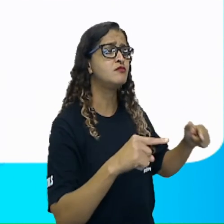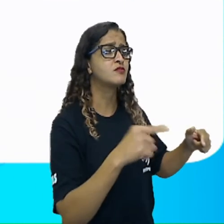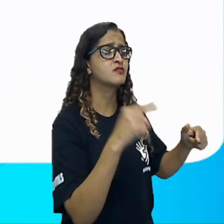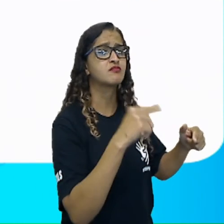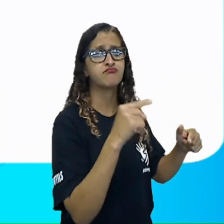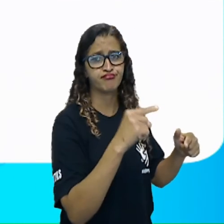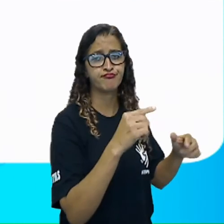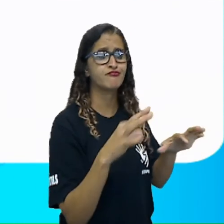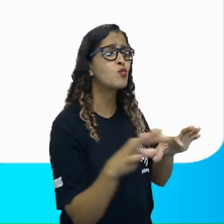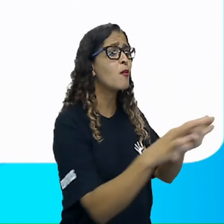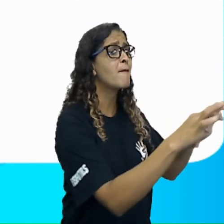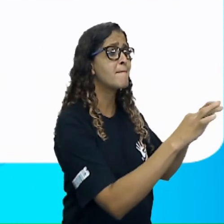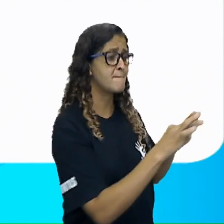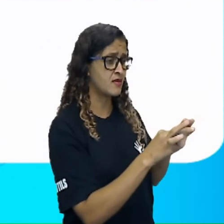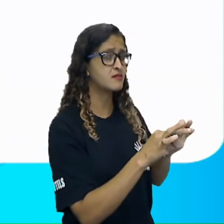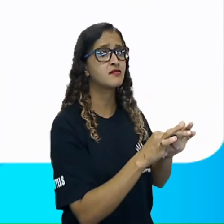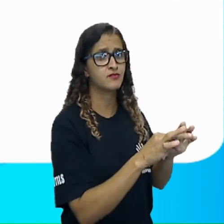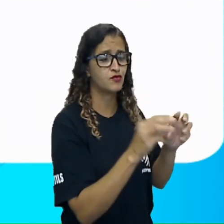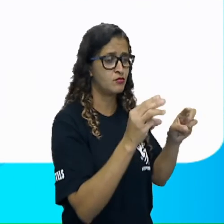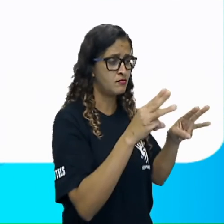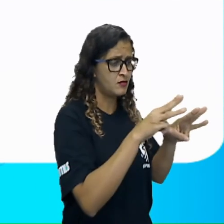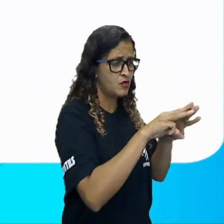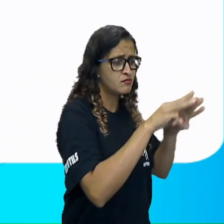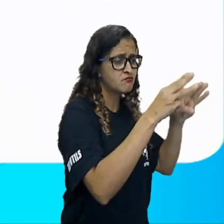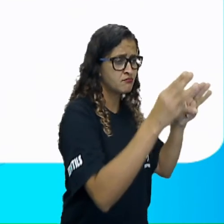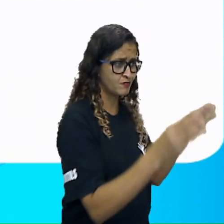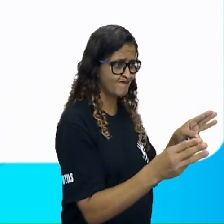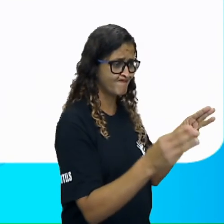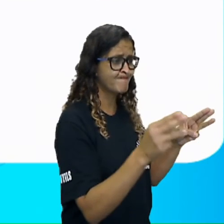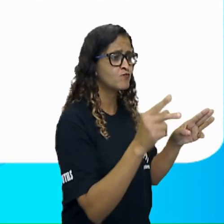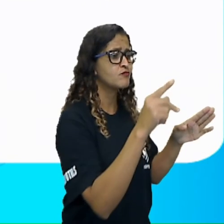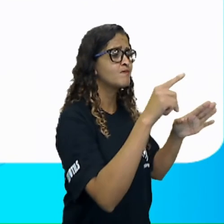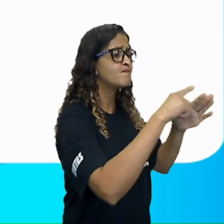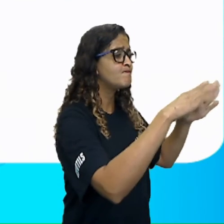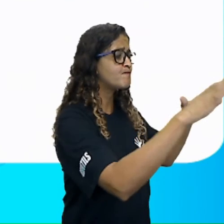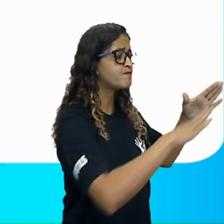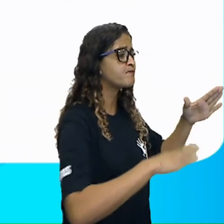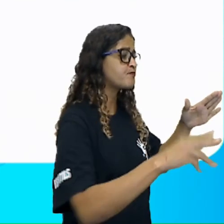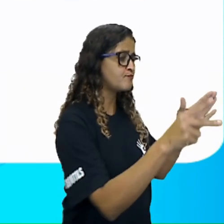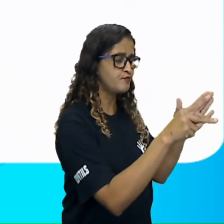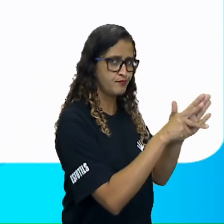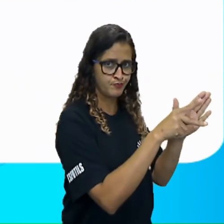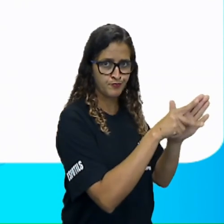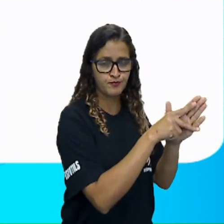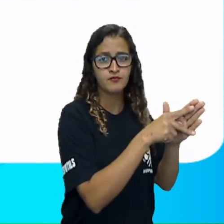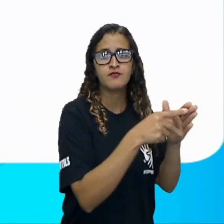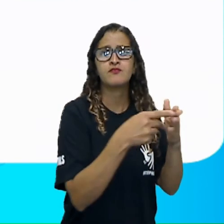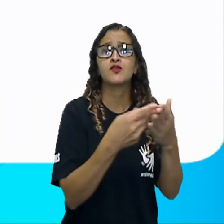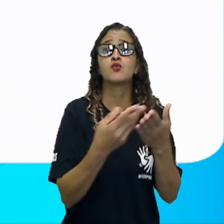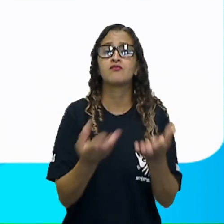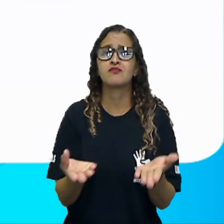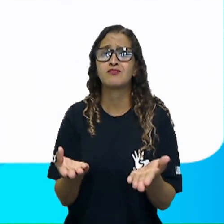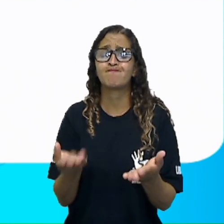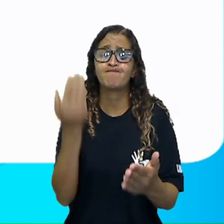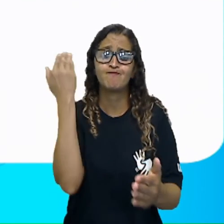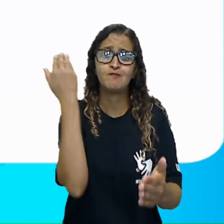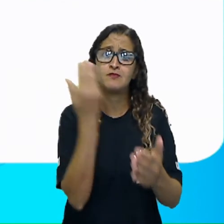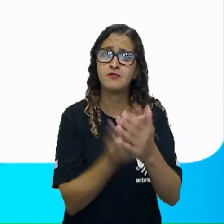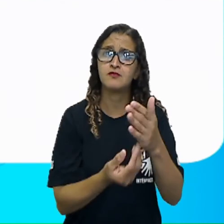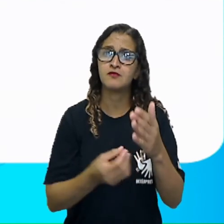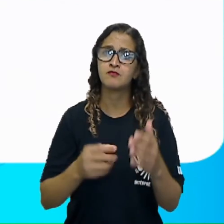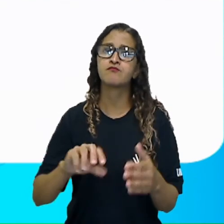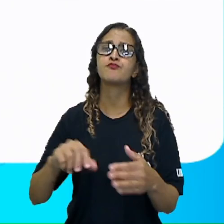acervo do museu? Mais de 20 milhões. E qual que é a porcentagem de perda do acervo?